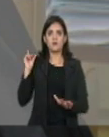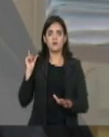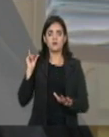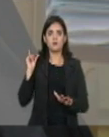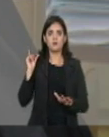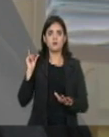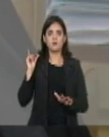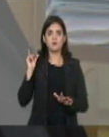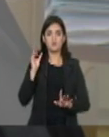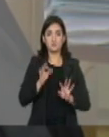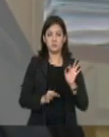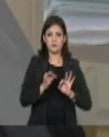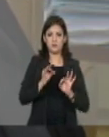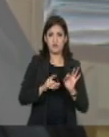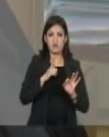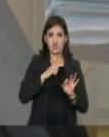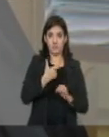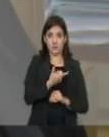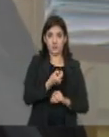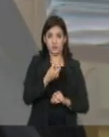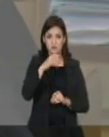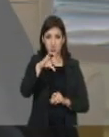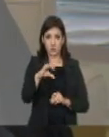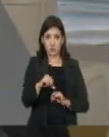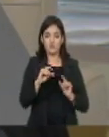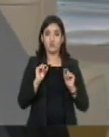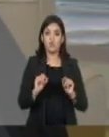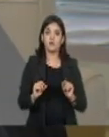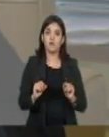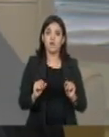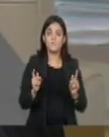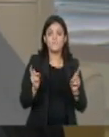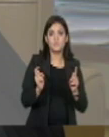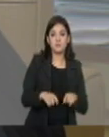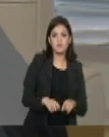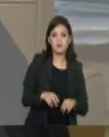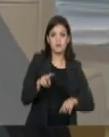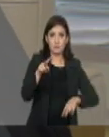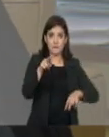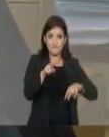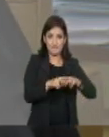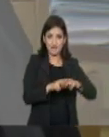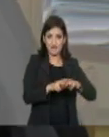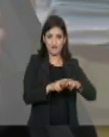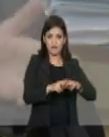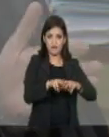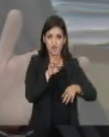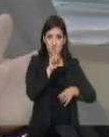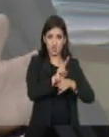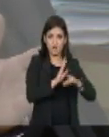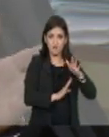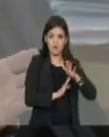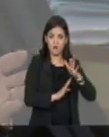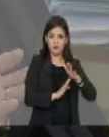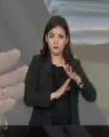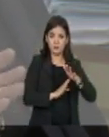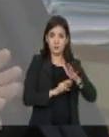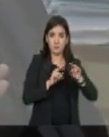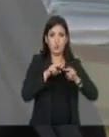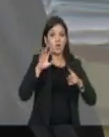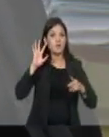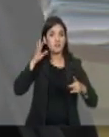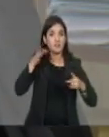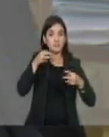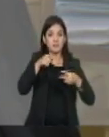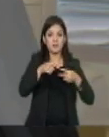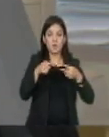que se consolidou em 2009, que seria a hipótese de prisão provisória a partir de uma decisão do segundo grau,